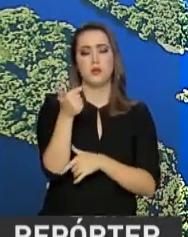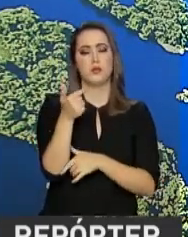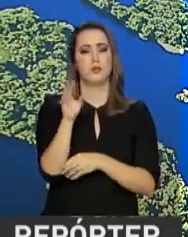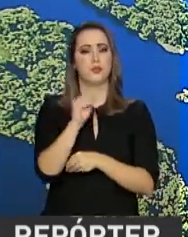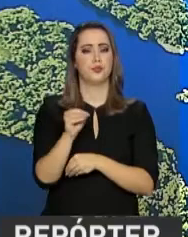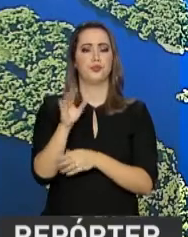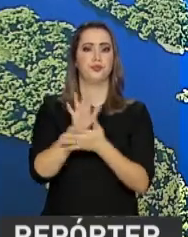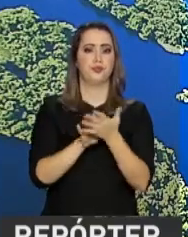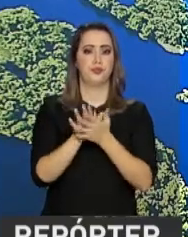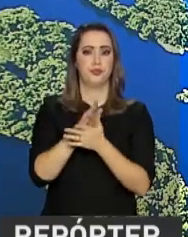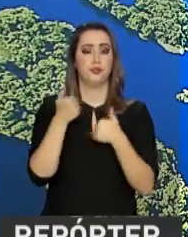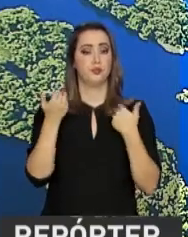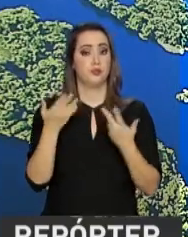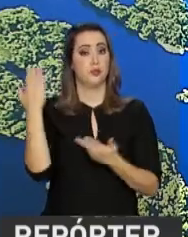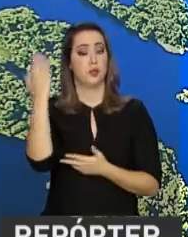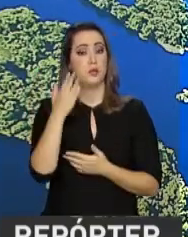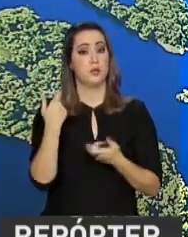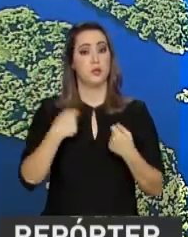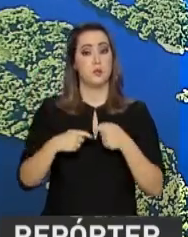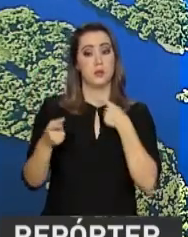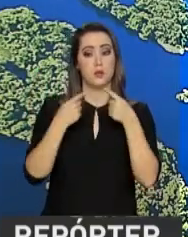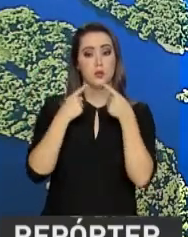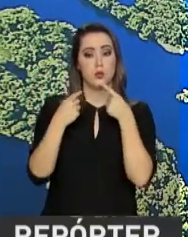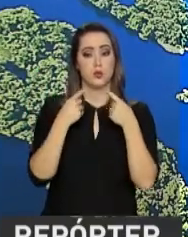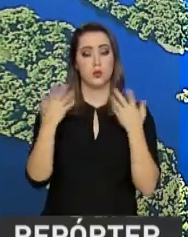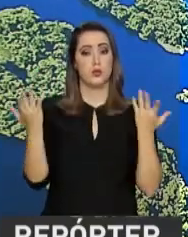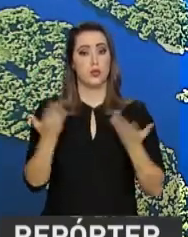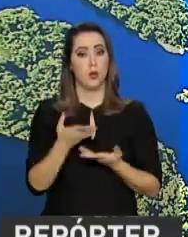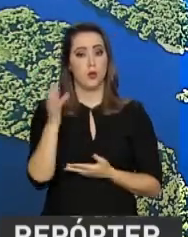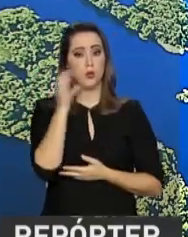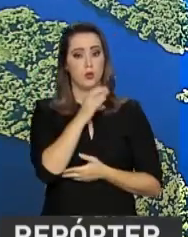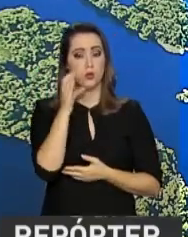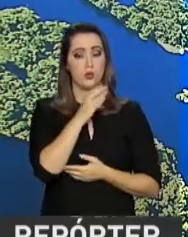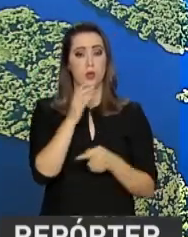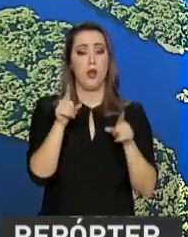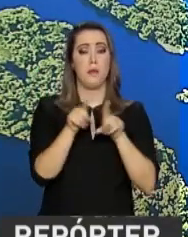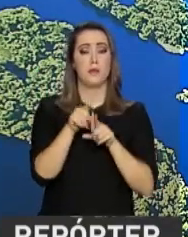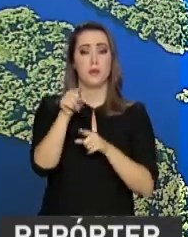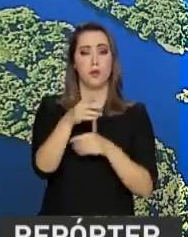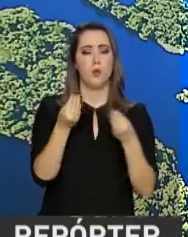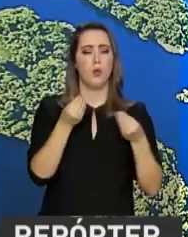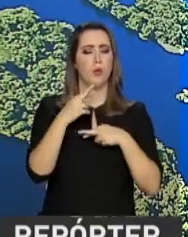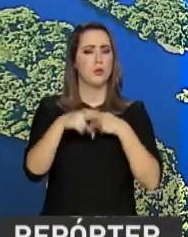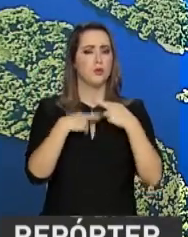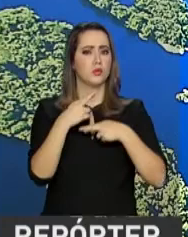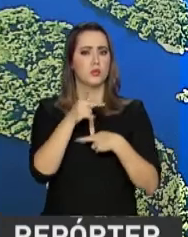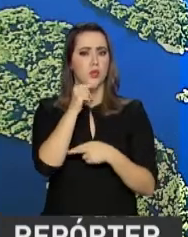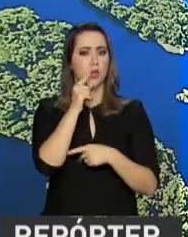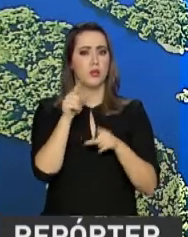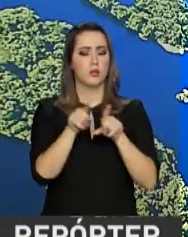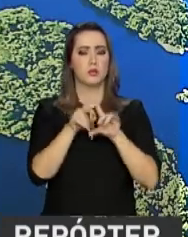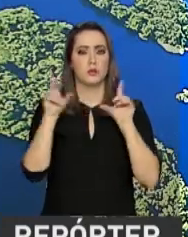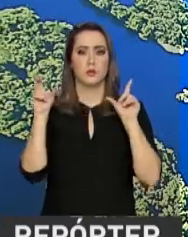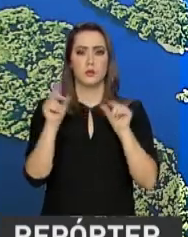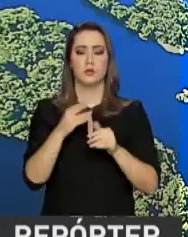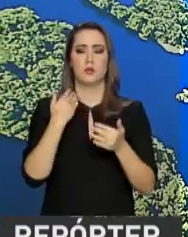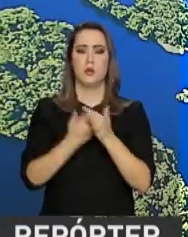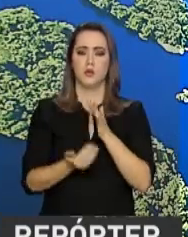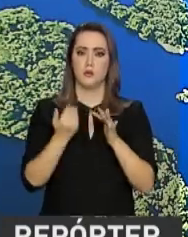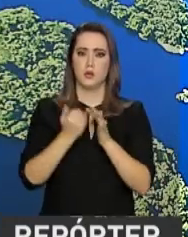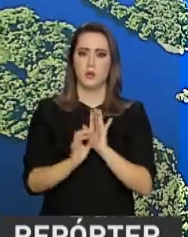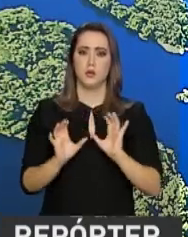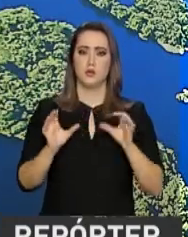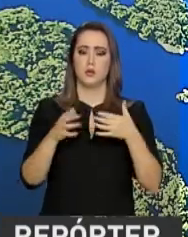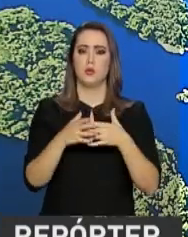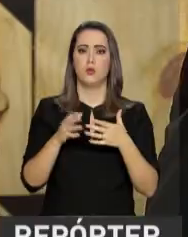por isso o brasil precisa discutir de forma urgente a reutilização da água além de minimizar as perdas no setor